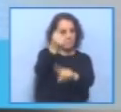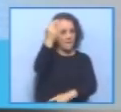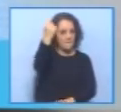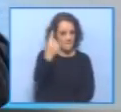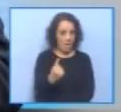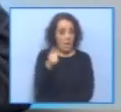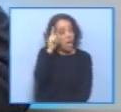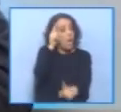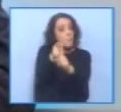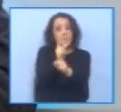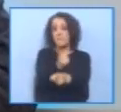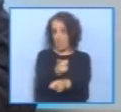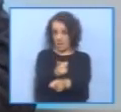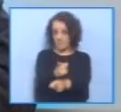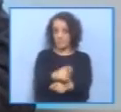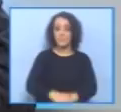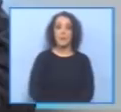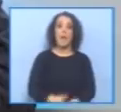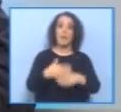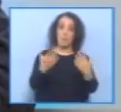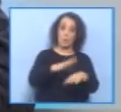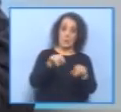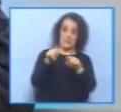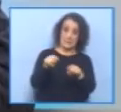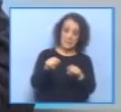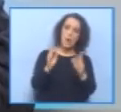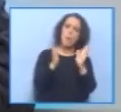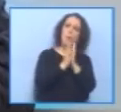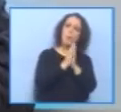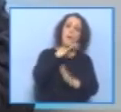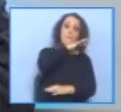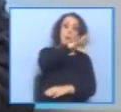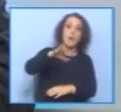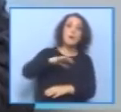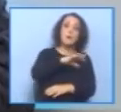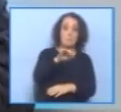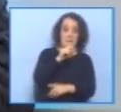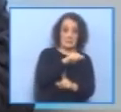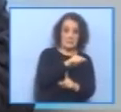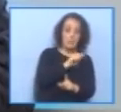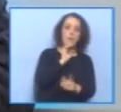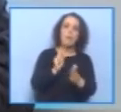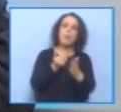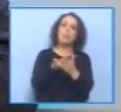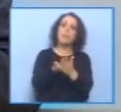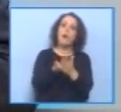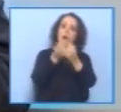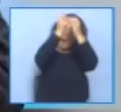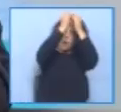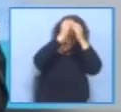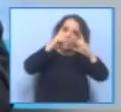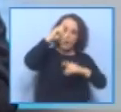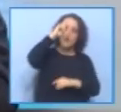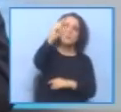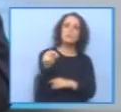o horizonte. Daí que a catequese familiar vem responder a este horizonte, porque vemos aqui